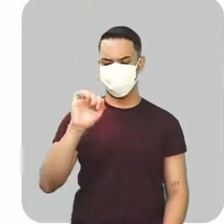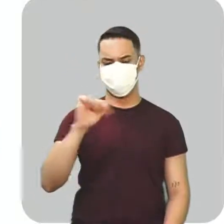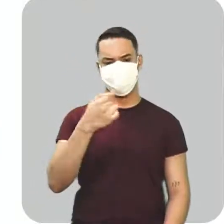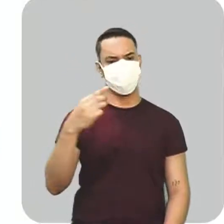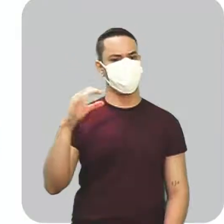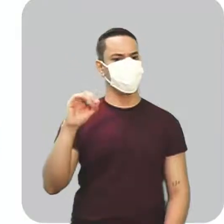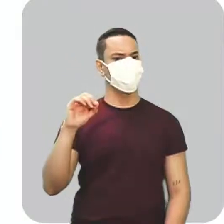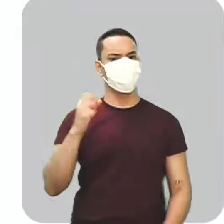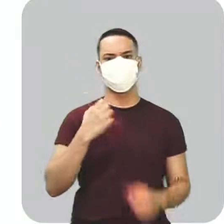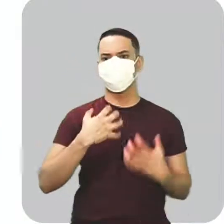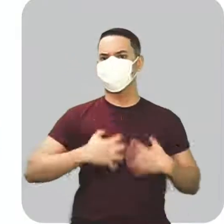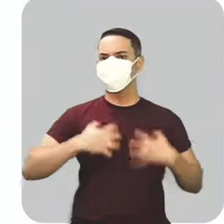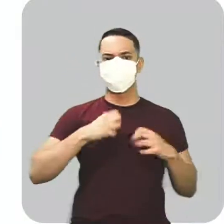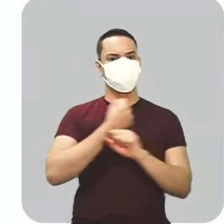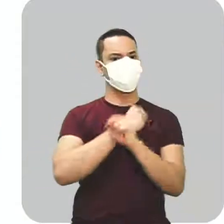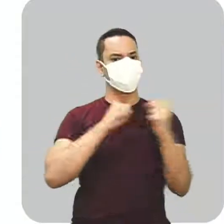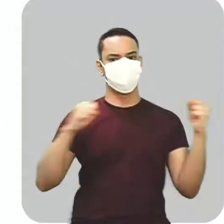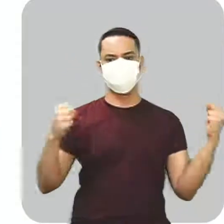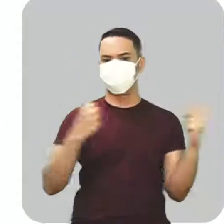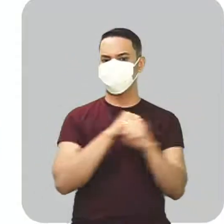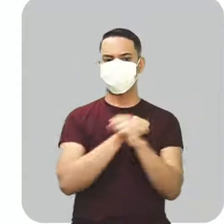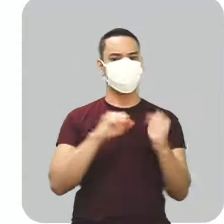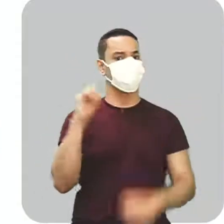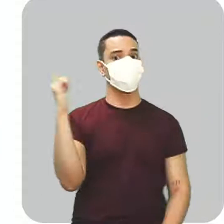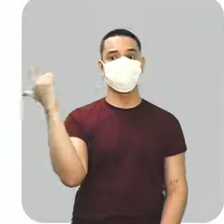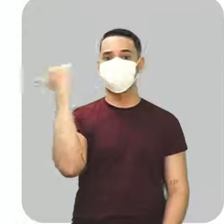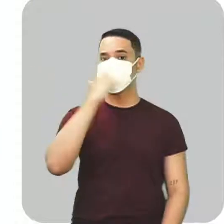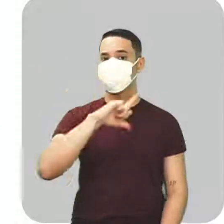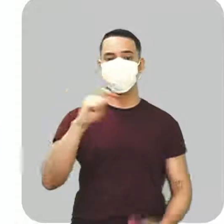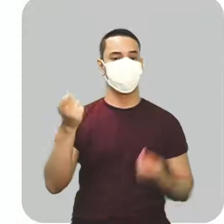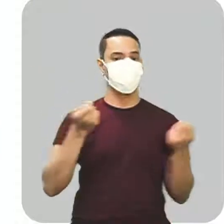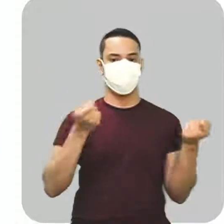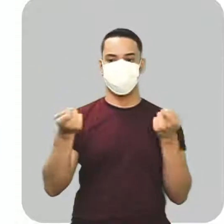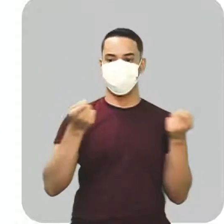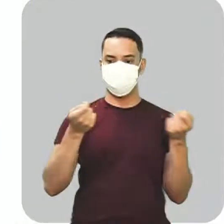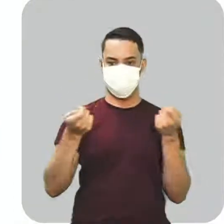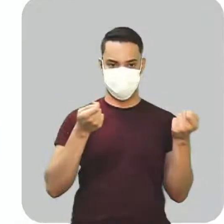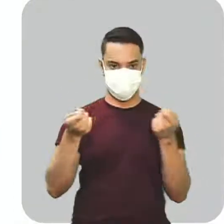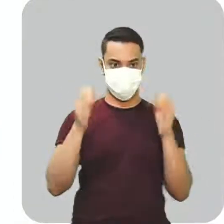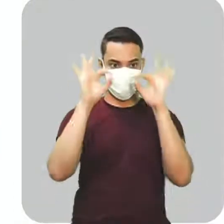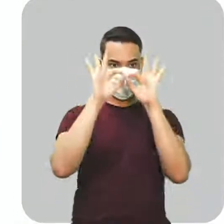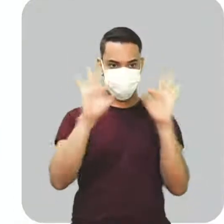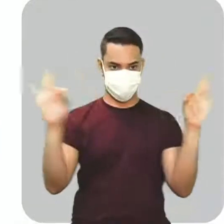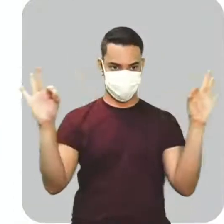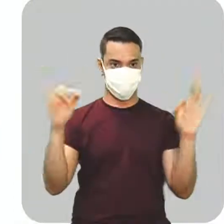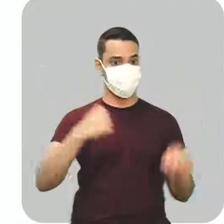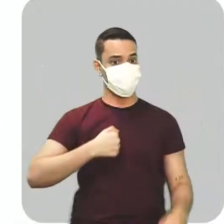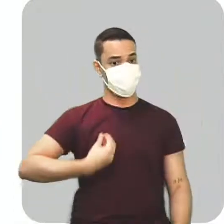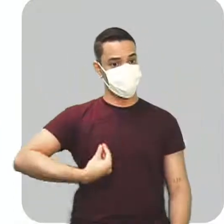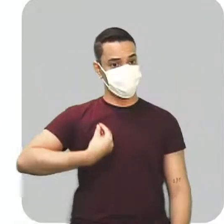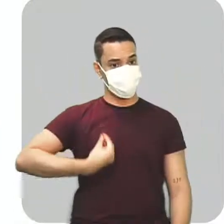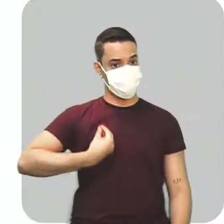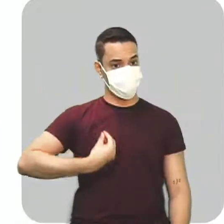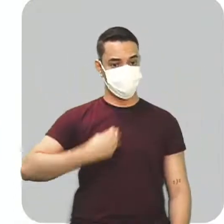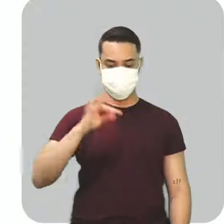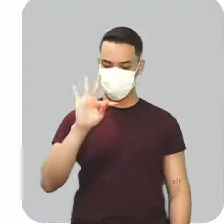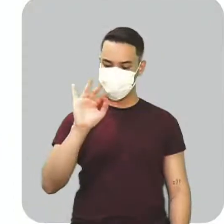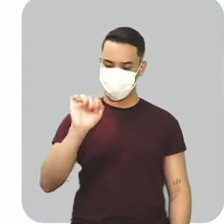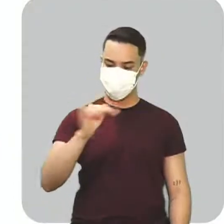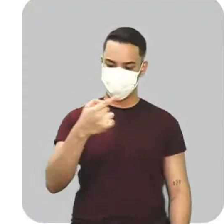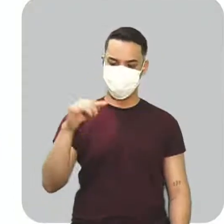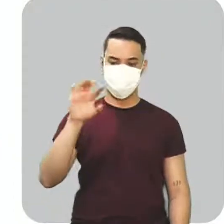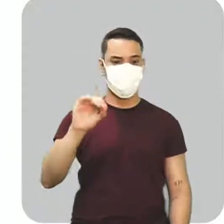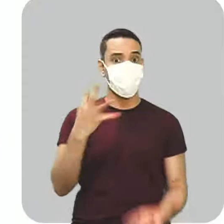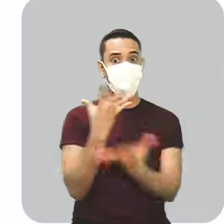eufórico que não pôde se conter. Ó, olha aí o intensificador aí, ó. Tão,